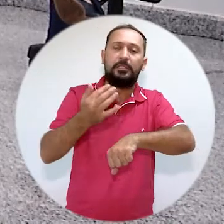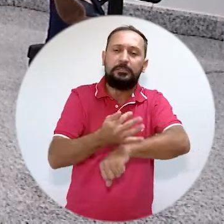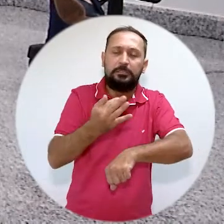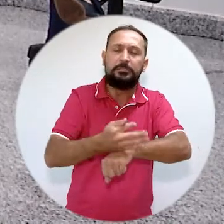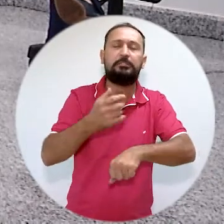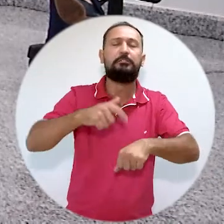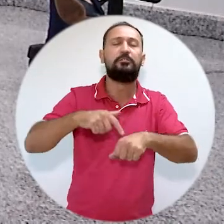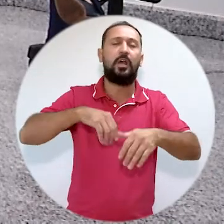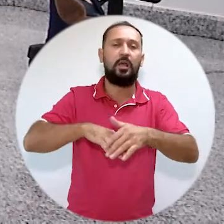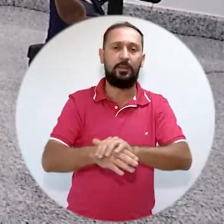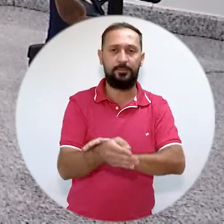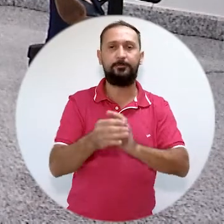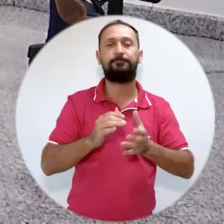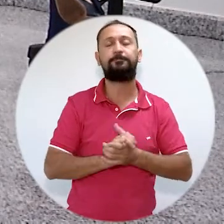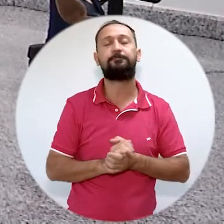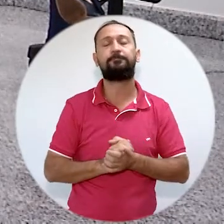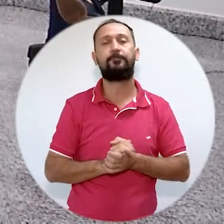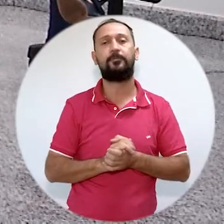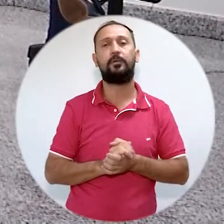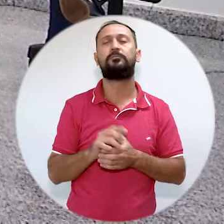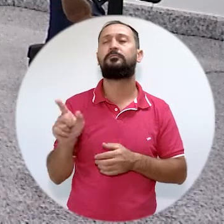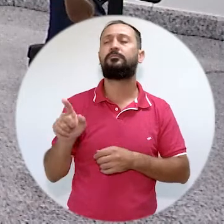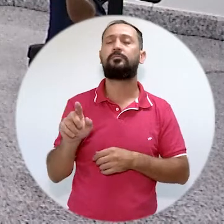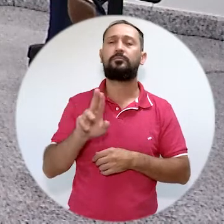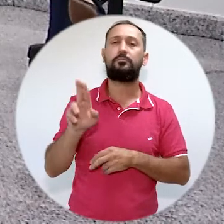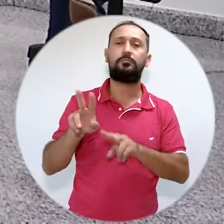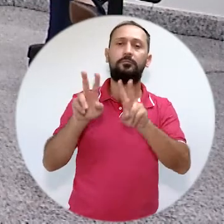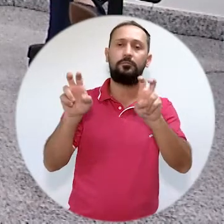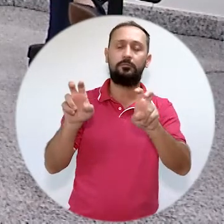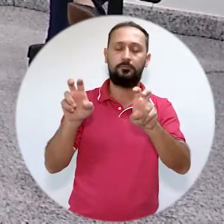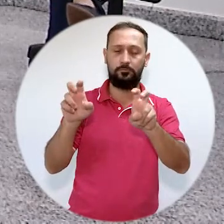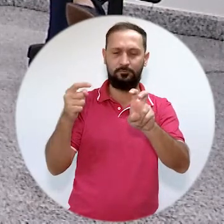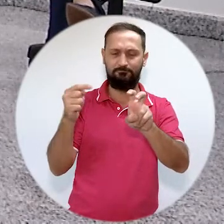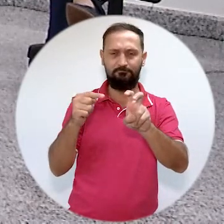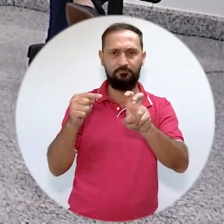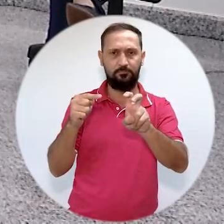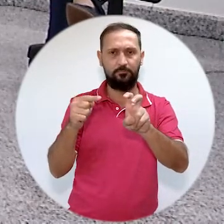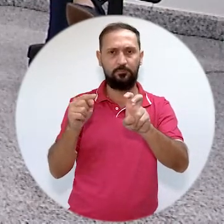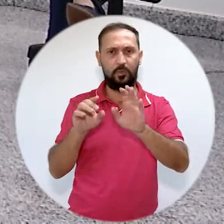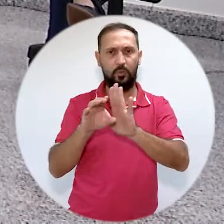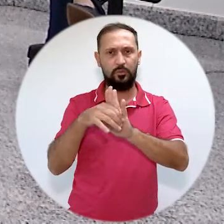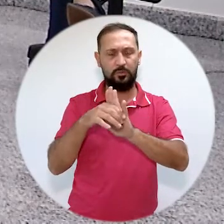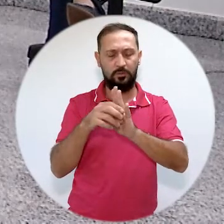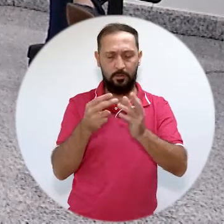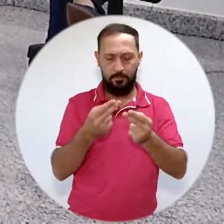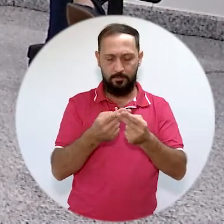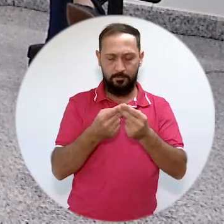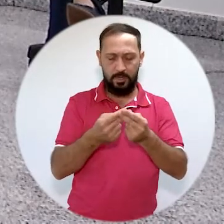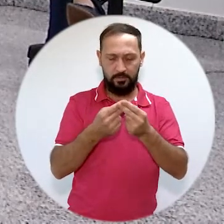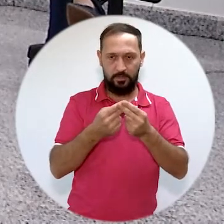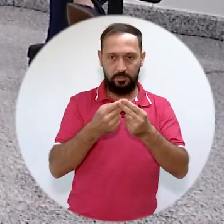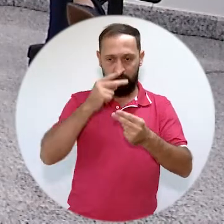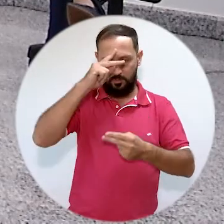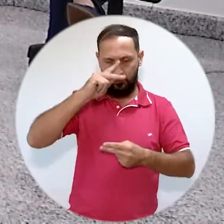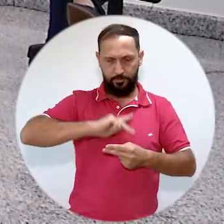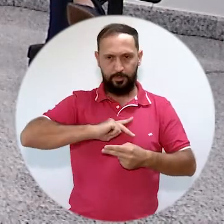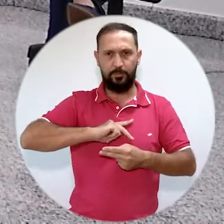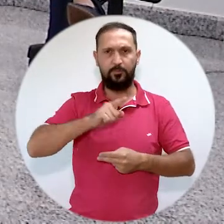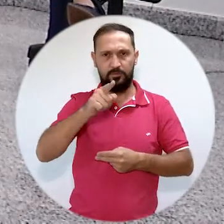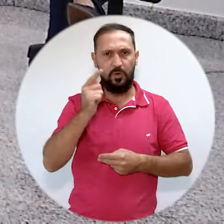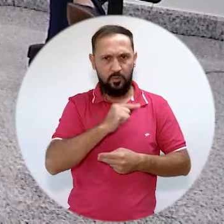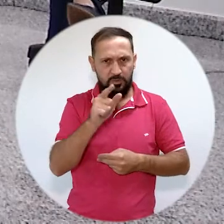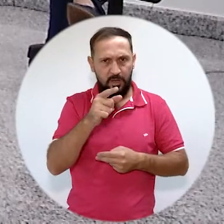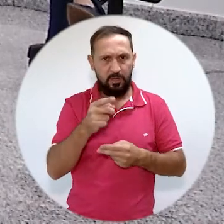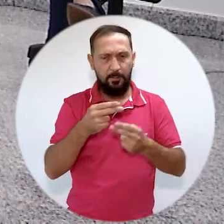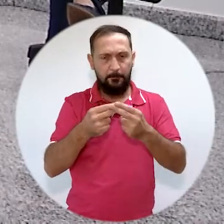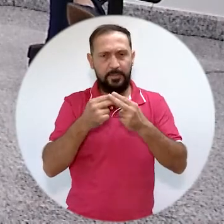de adaptação. E você falou uma expressão, paciência, né? Consigo mesmo. Você